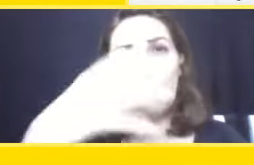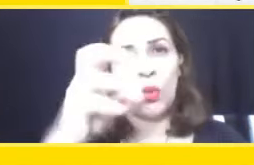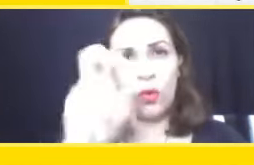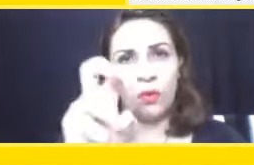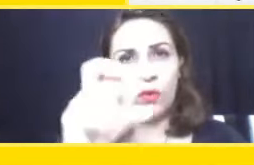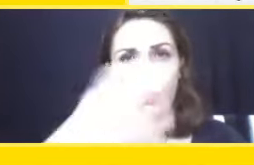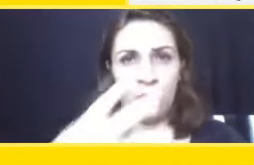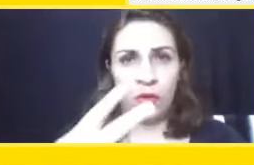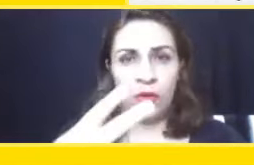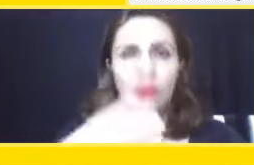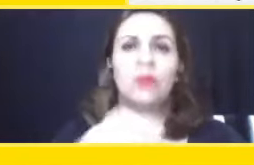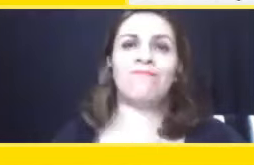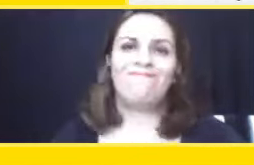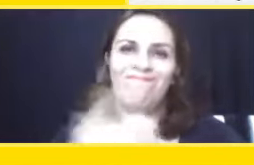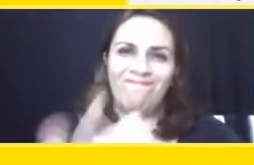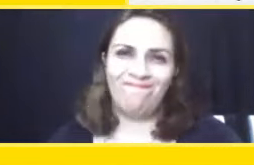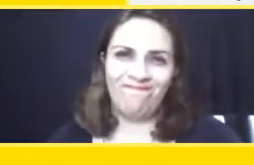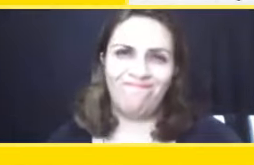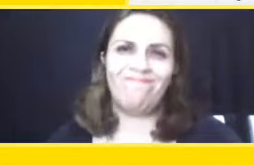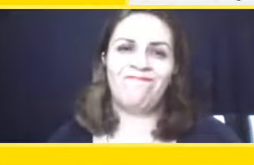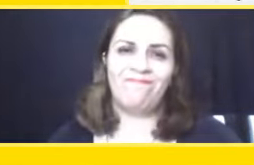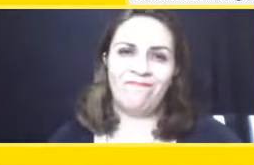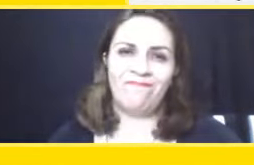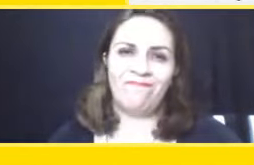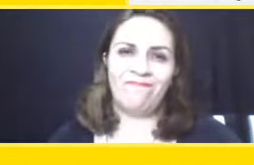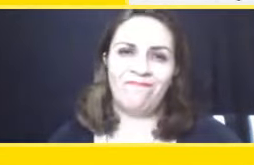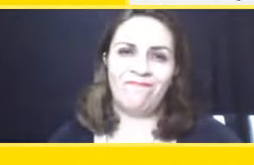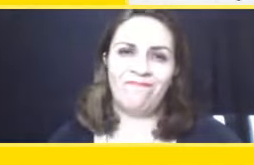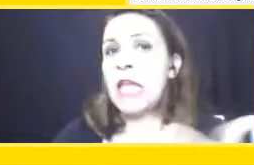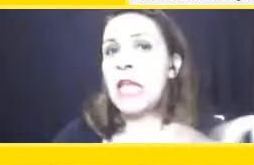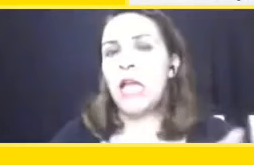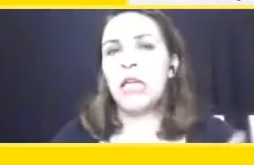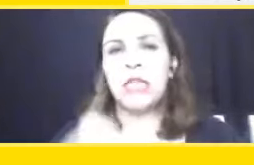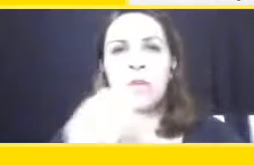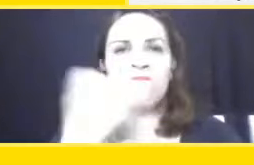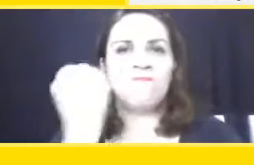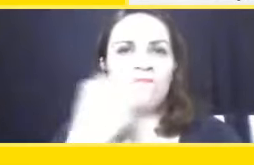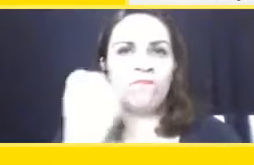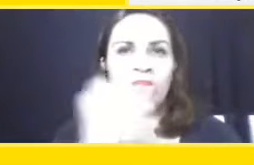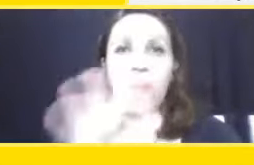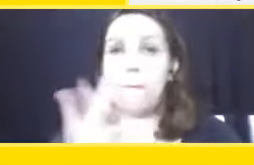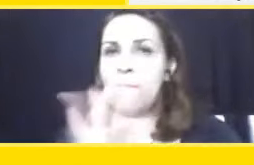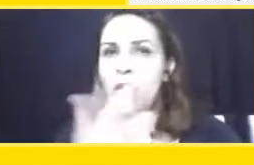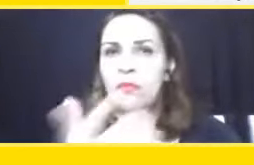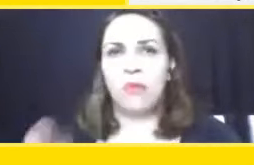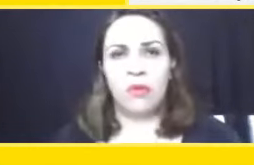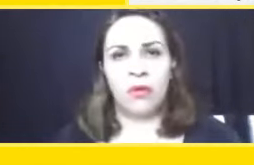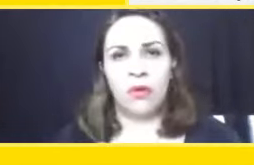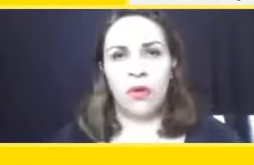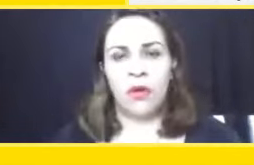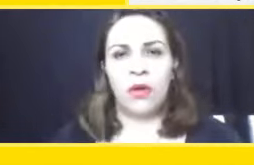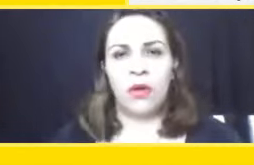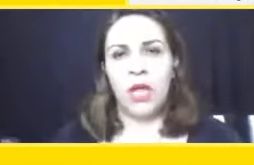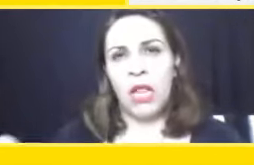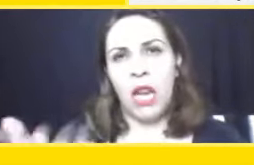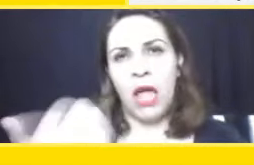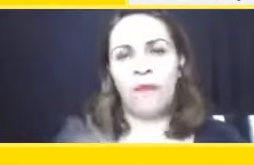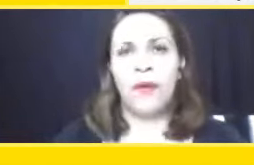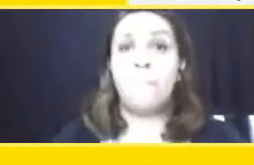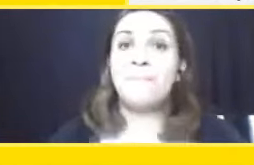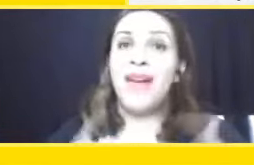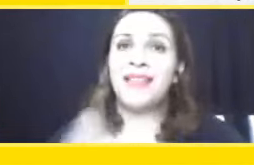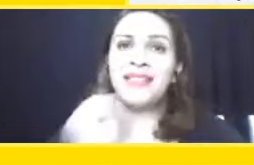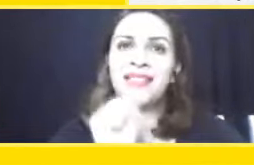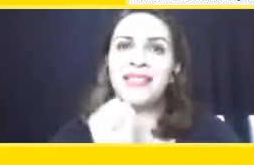1.454 ativos. Não temos nenhum caso grave, nenhum caso moderado, nenhum caso considerado leve, mas temos